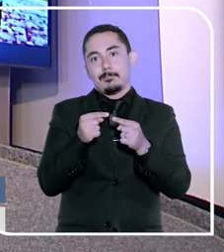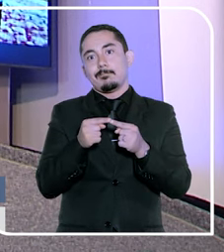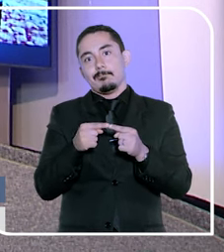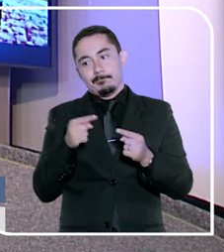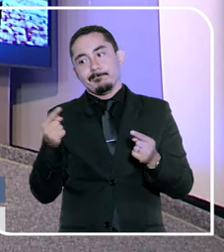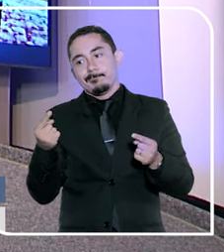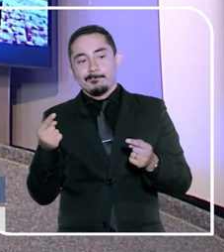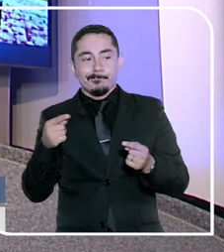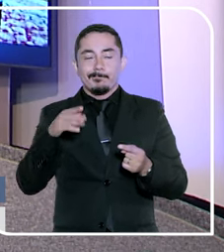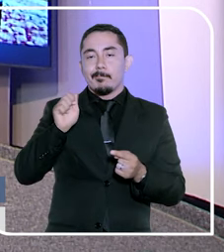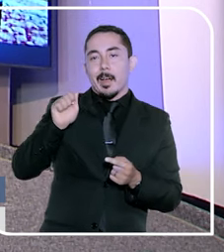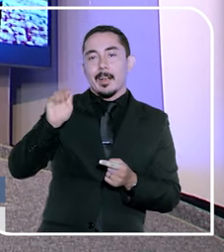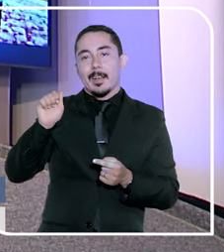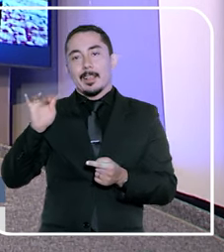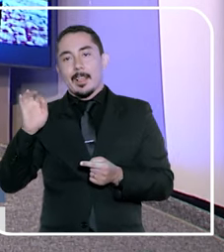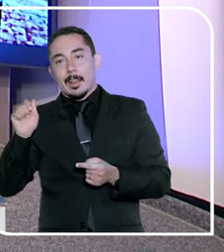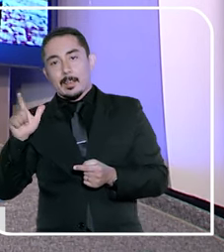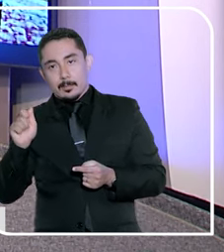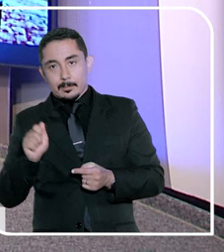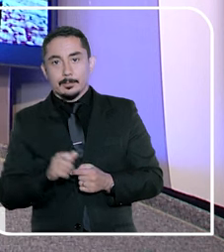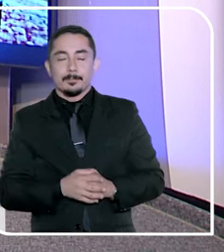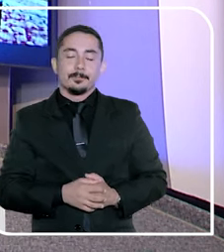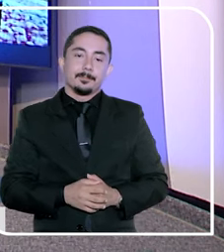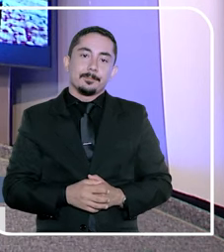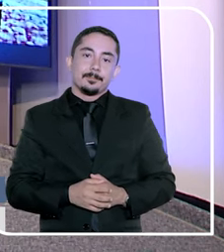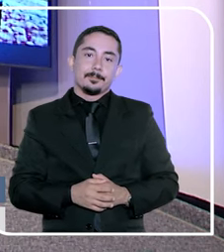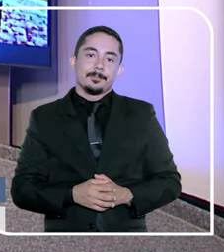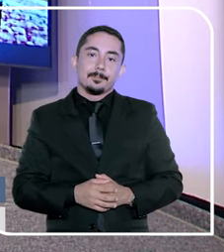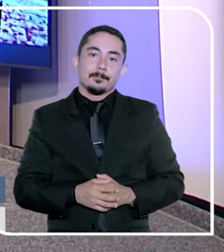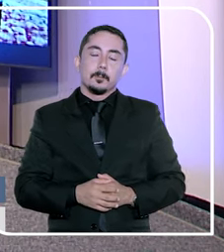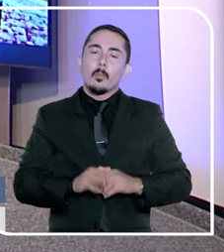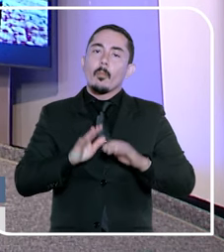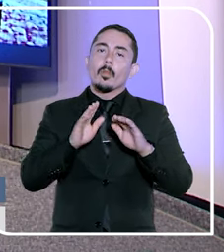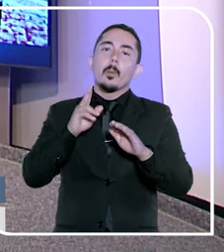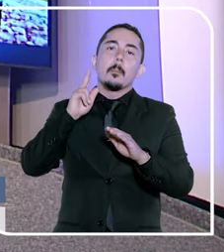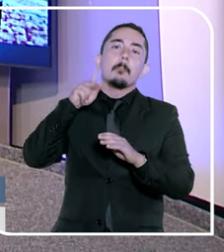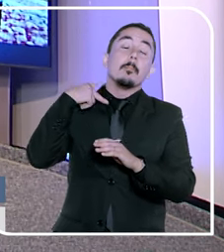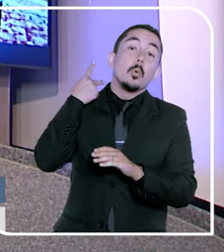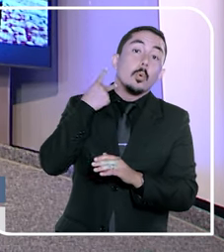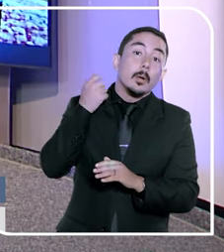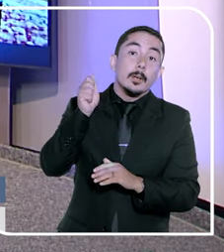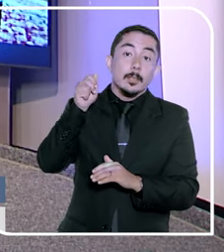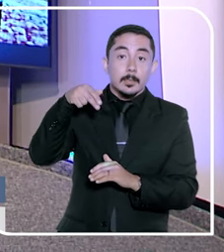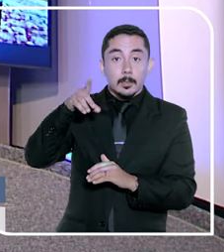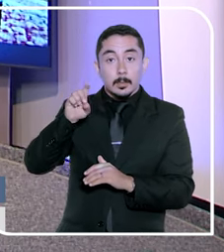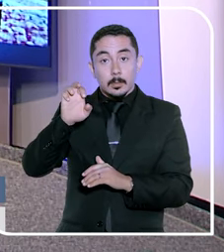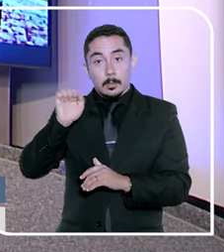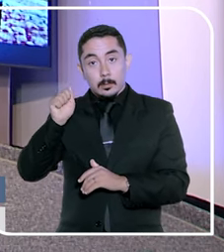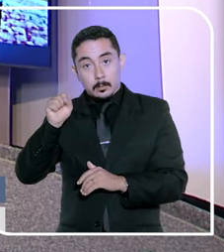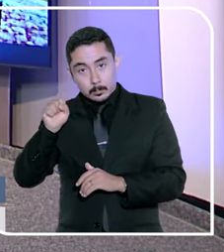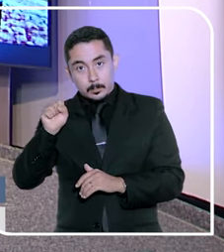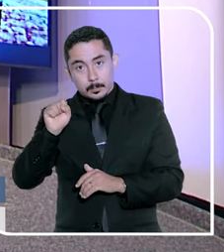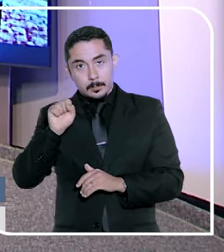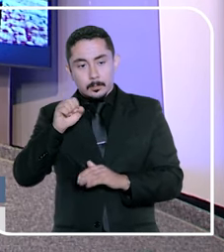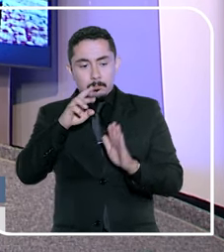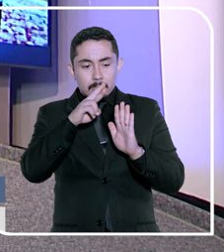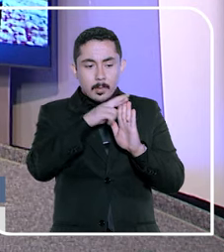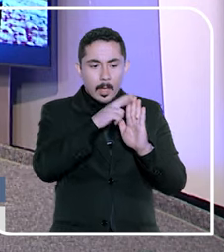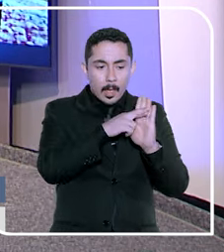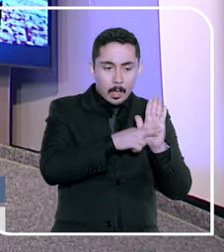incia procurad andaria deber Afasta a